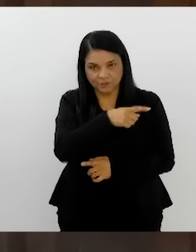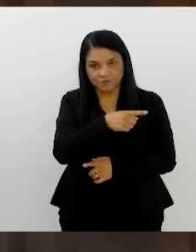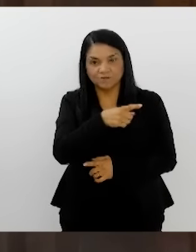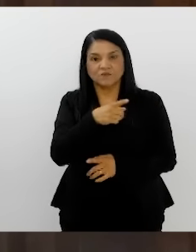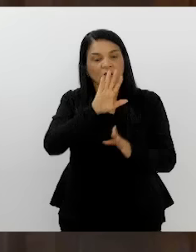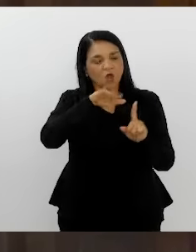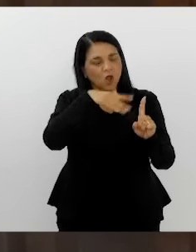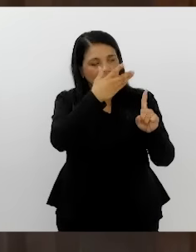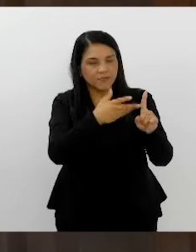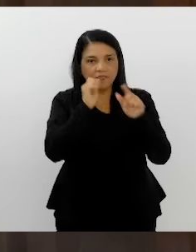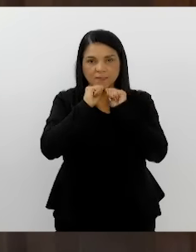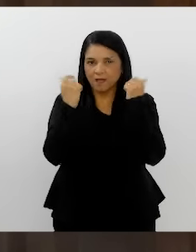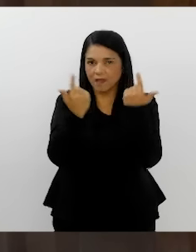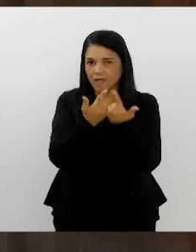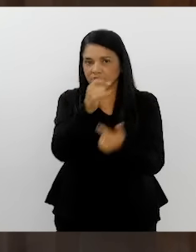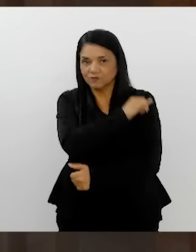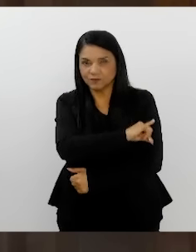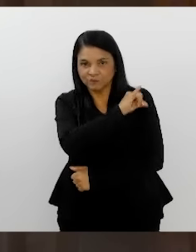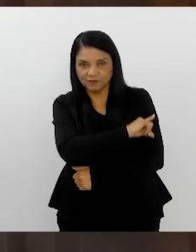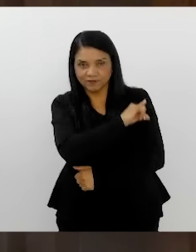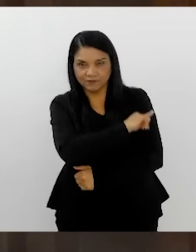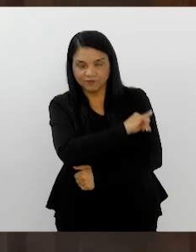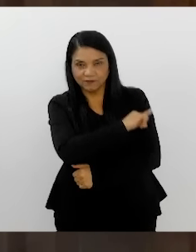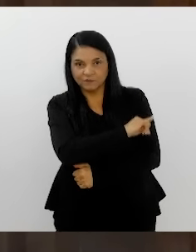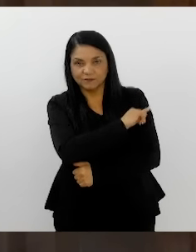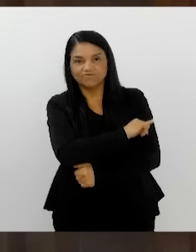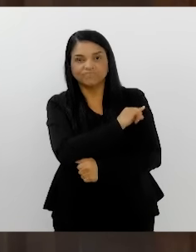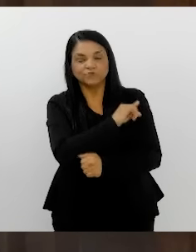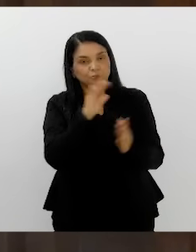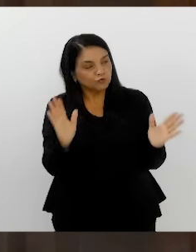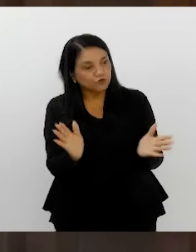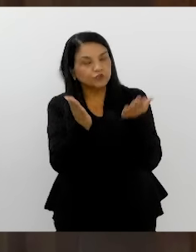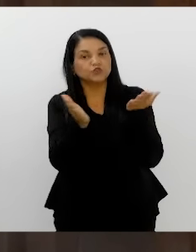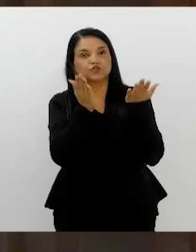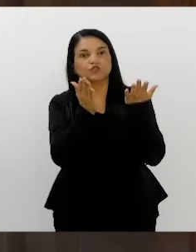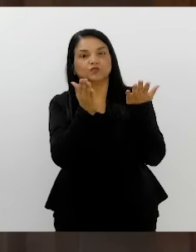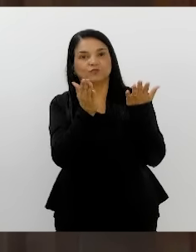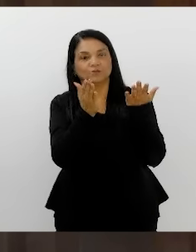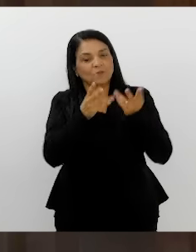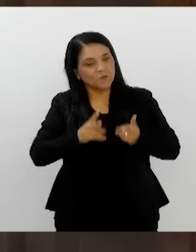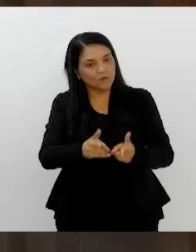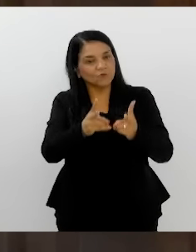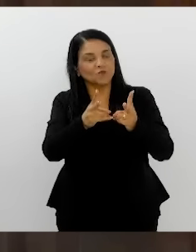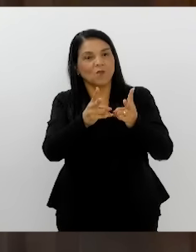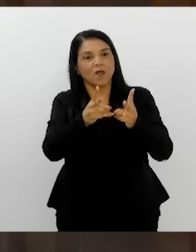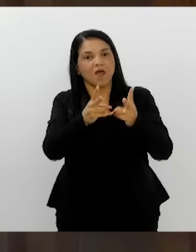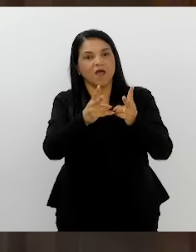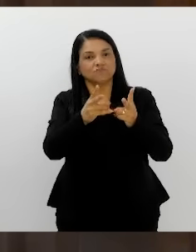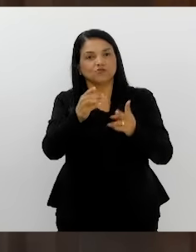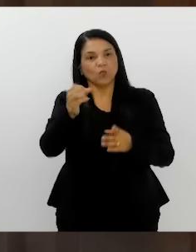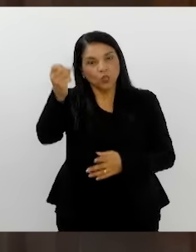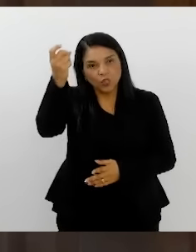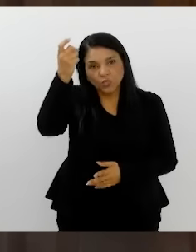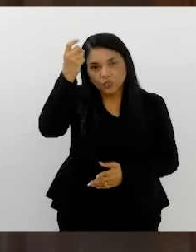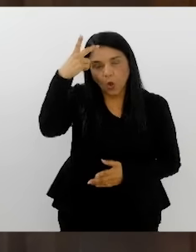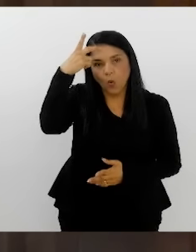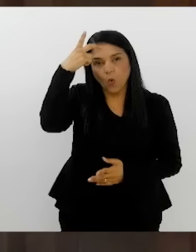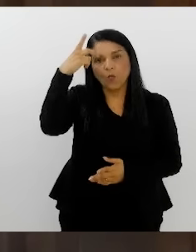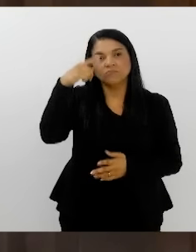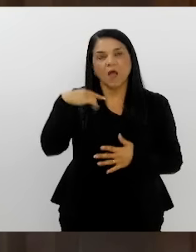Assembleia Legislativa do Rio de Janeiro sejam um estímulo para continuar seguindo vossa vocação com amor